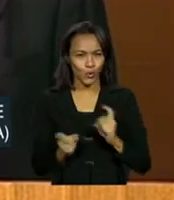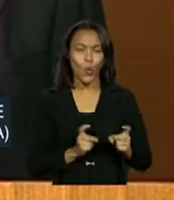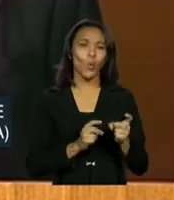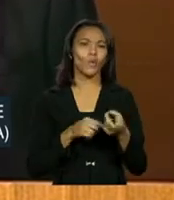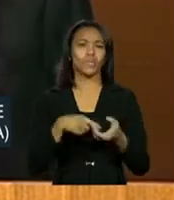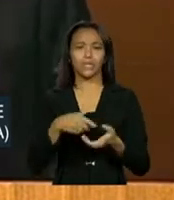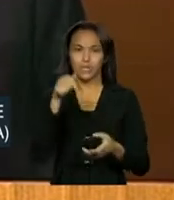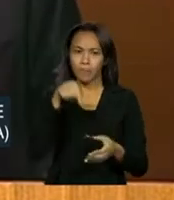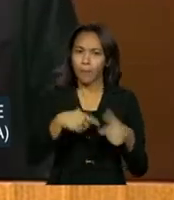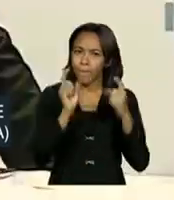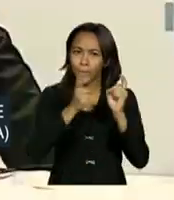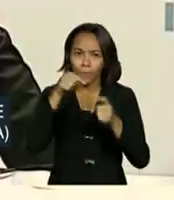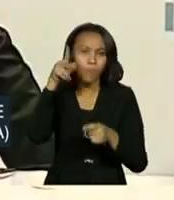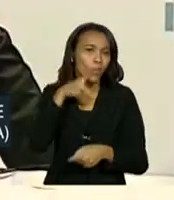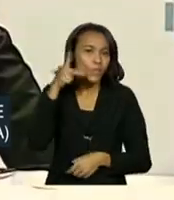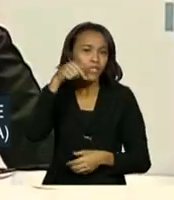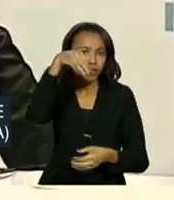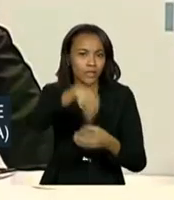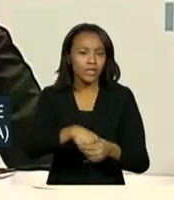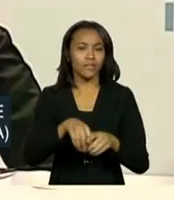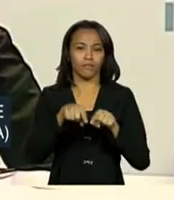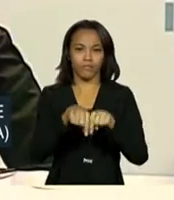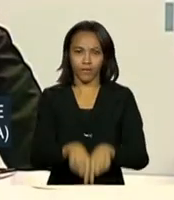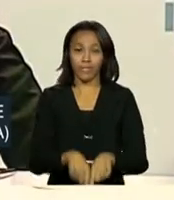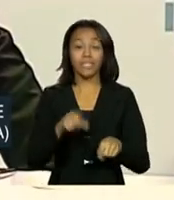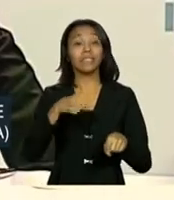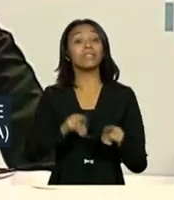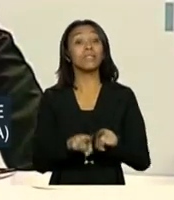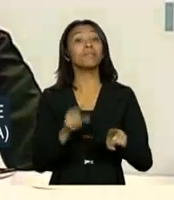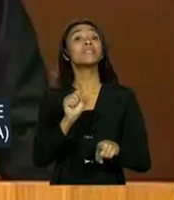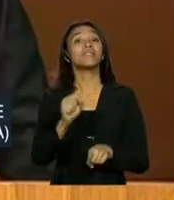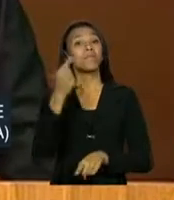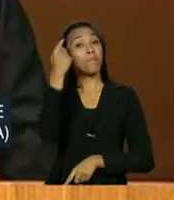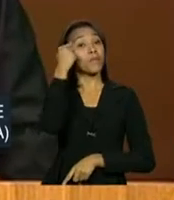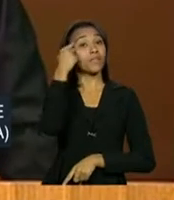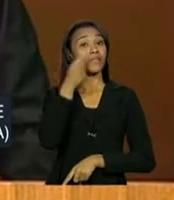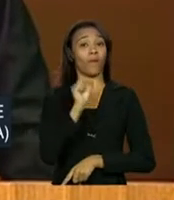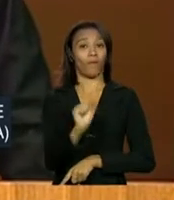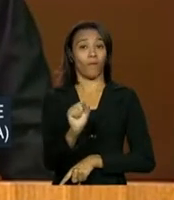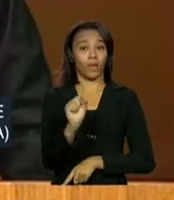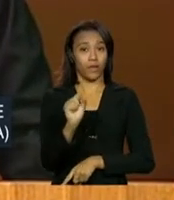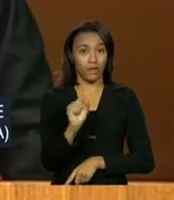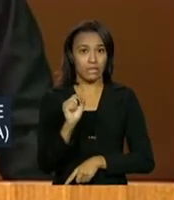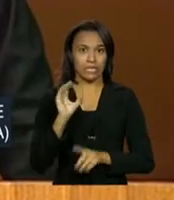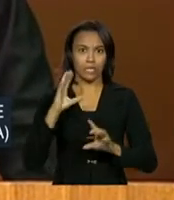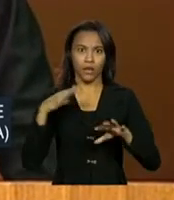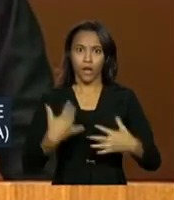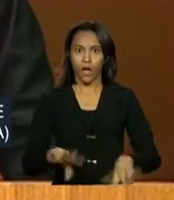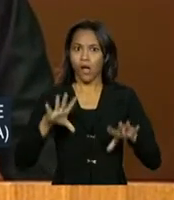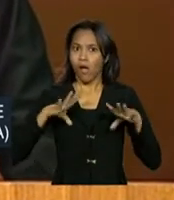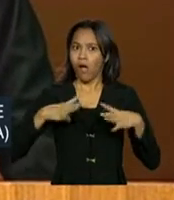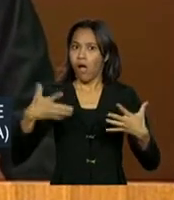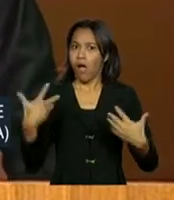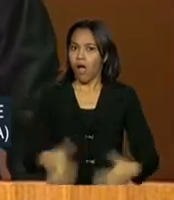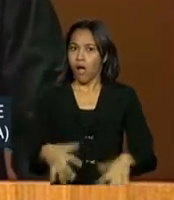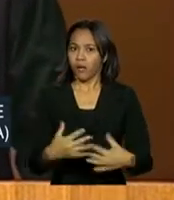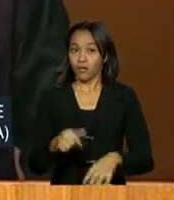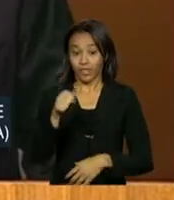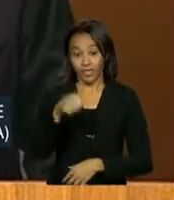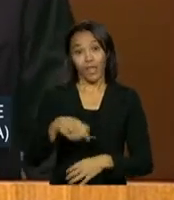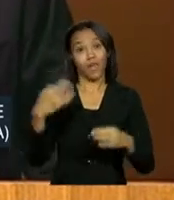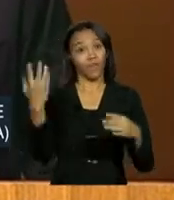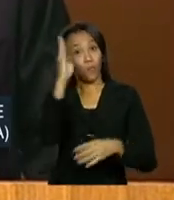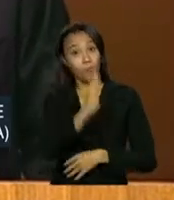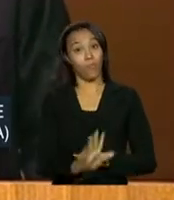debate eleitoral, do esforço de se pensar esse grande desafio que é a cidade